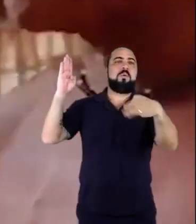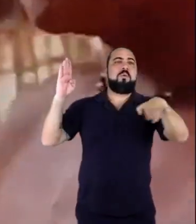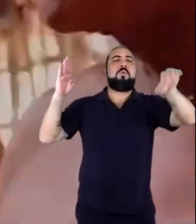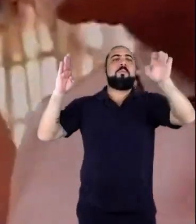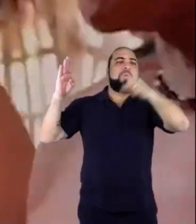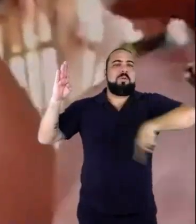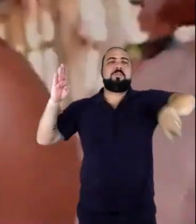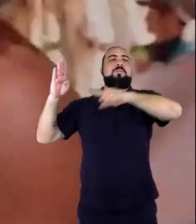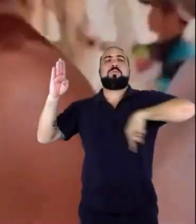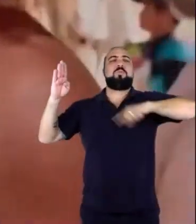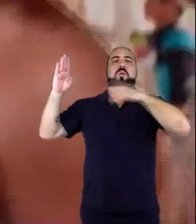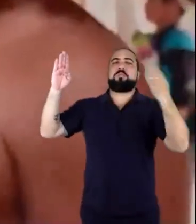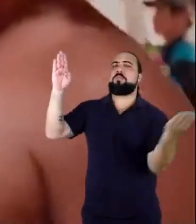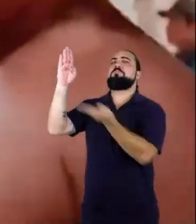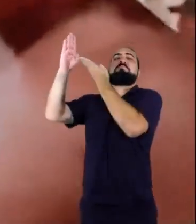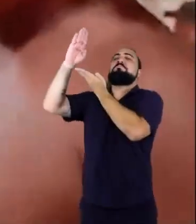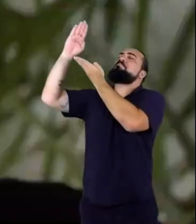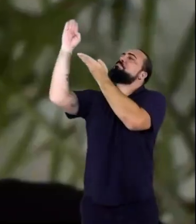que